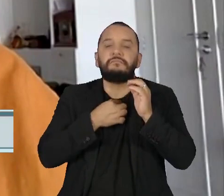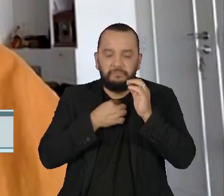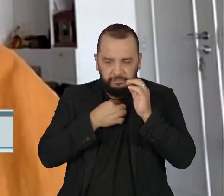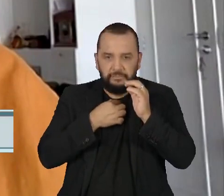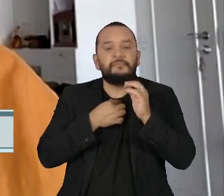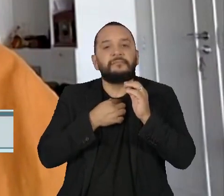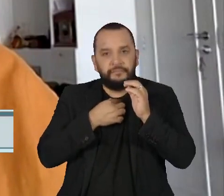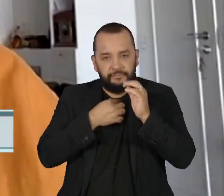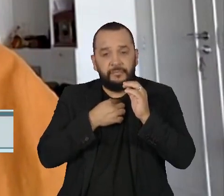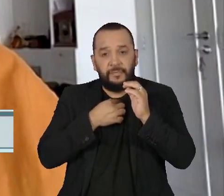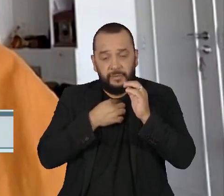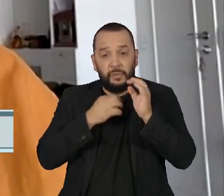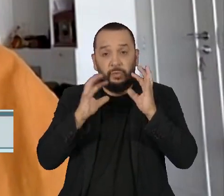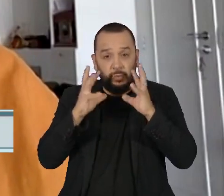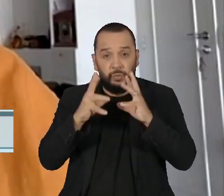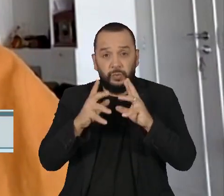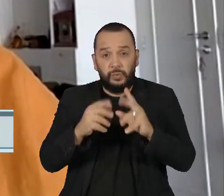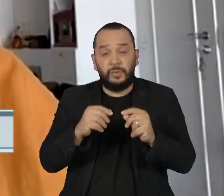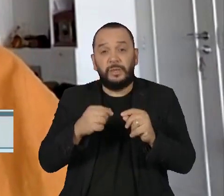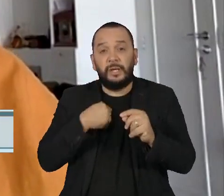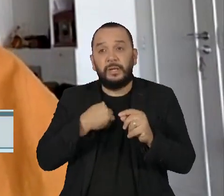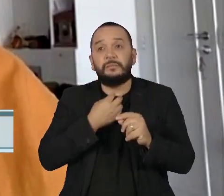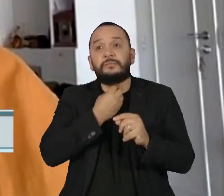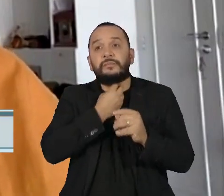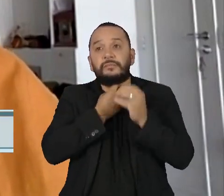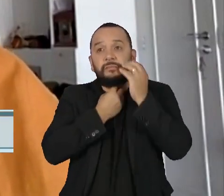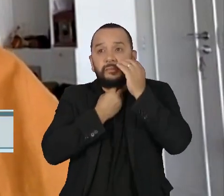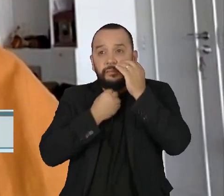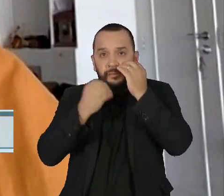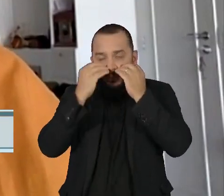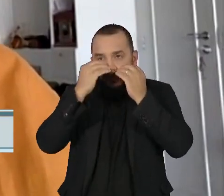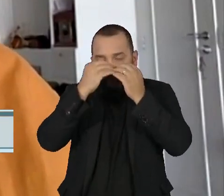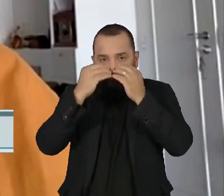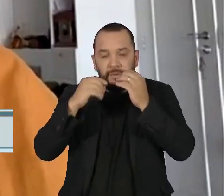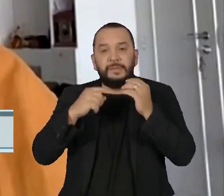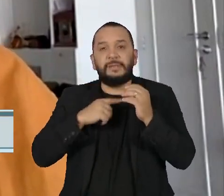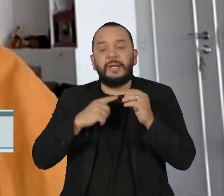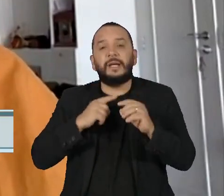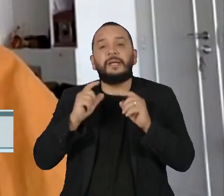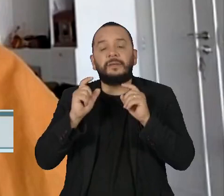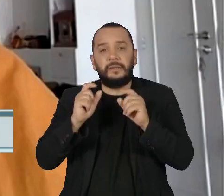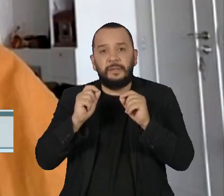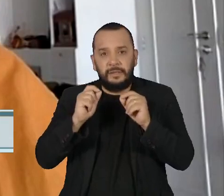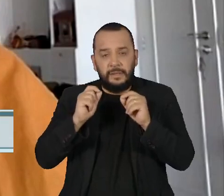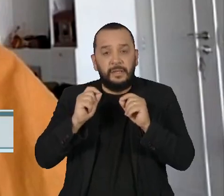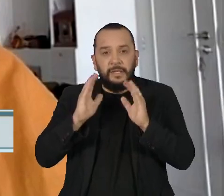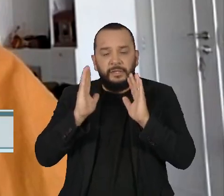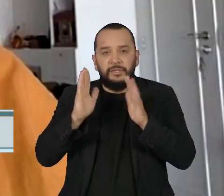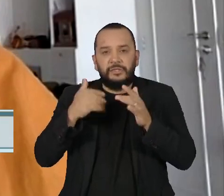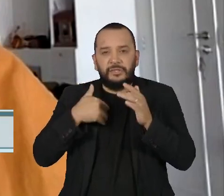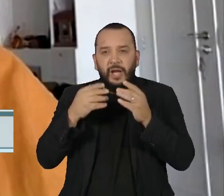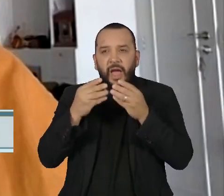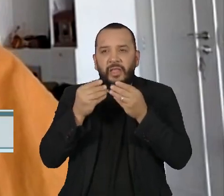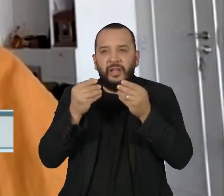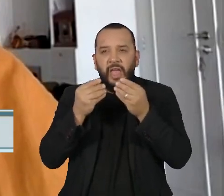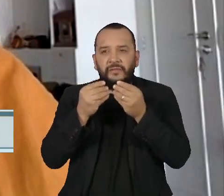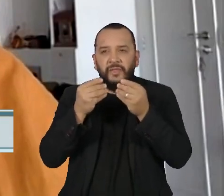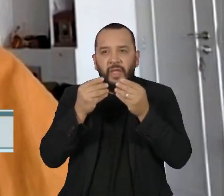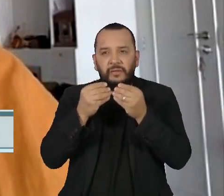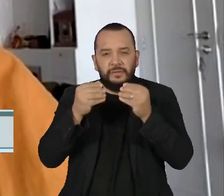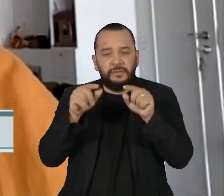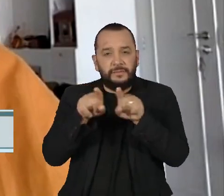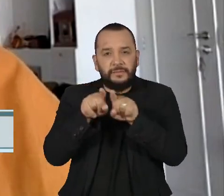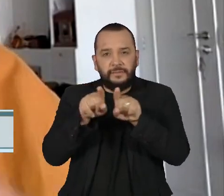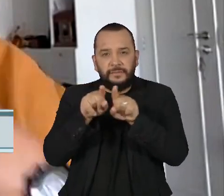E esse sistema ele é composto por uma esteirinha rolante de muco, que fica em cima de umas células que têm cílios. Esses cílios